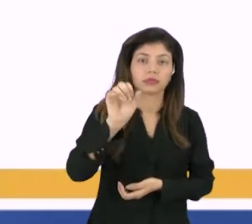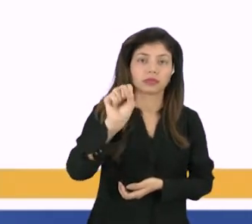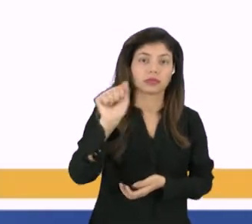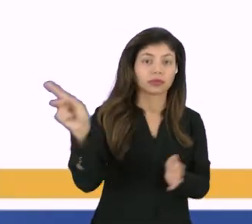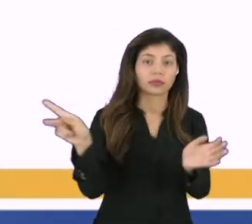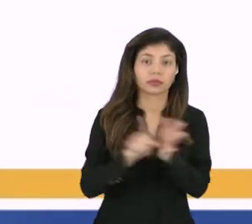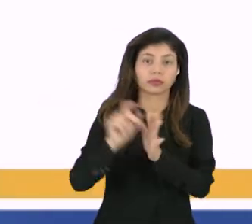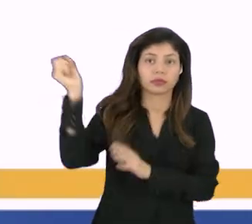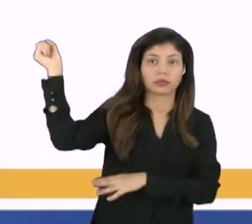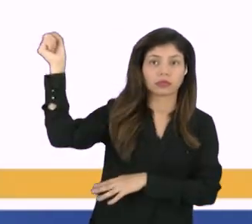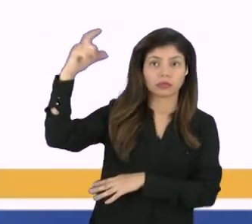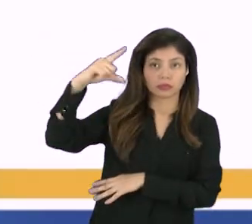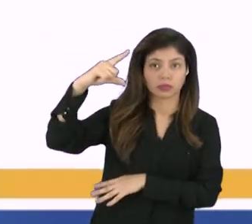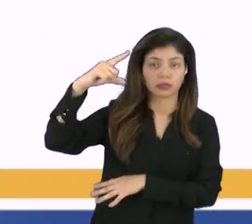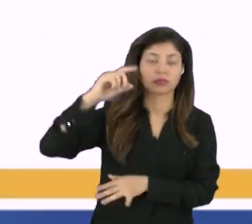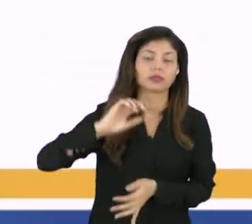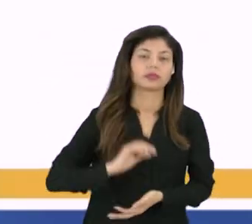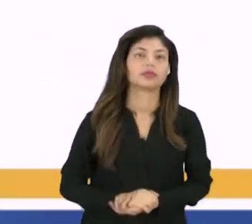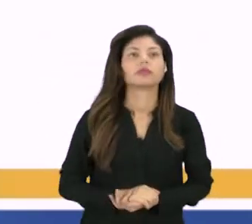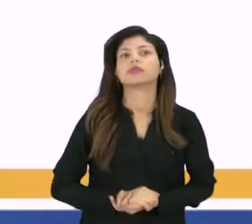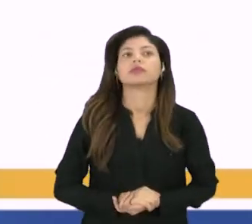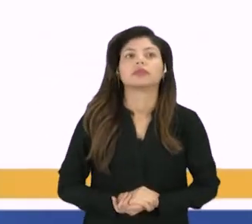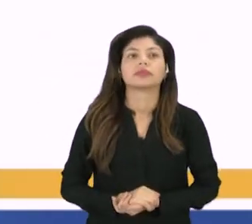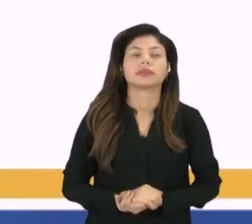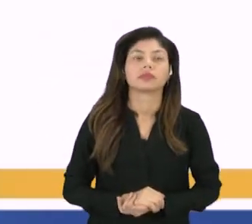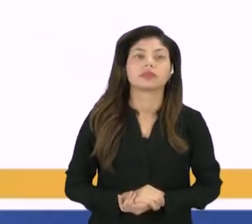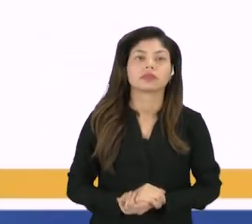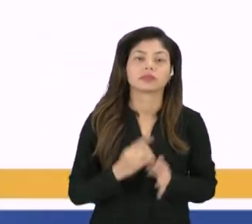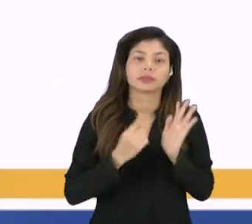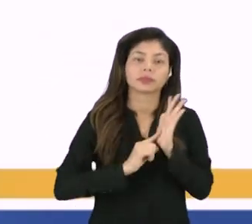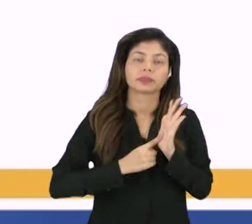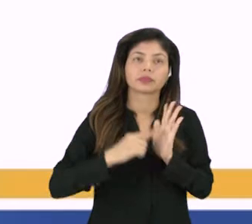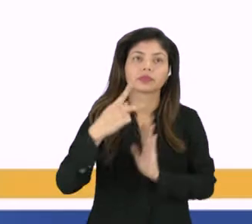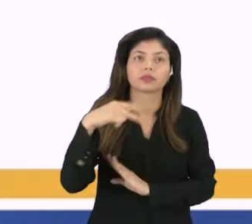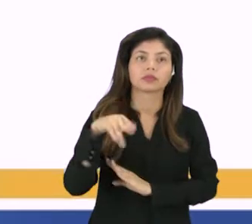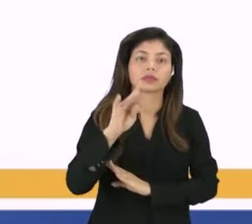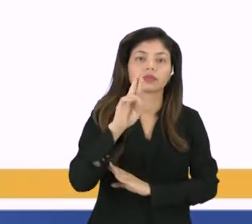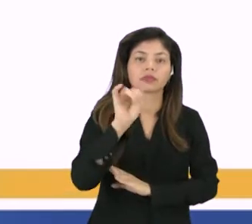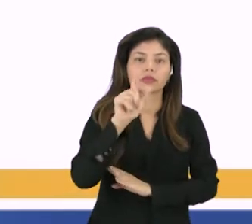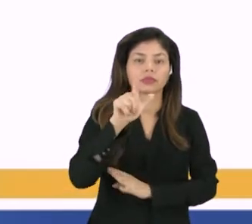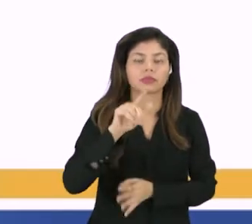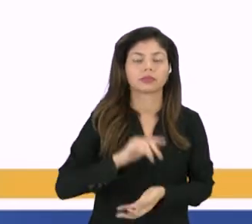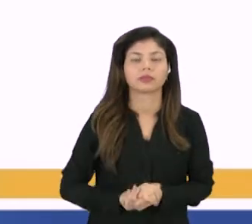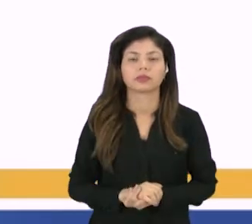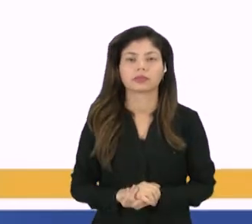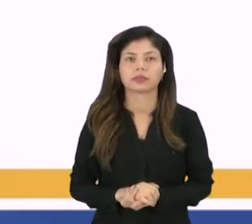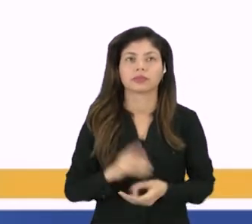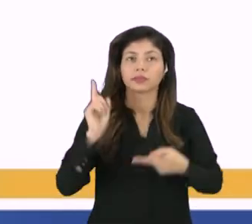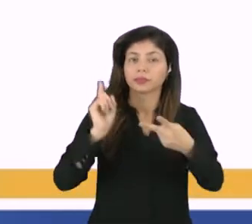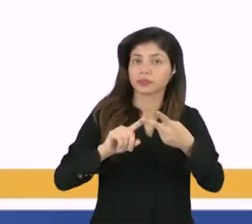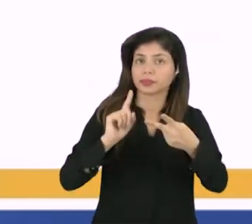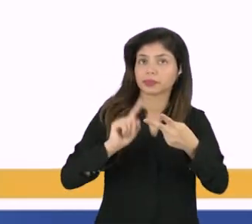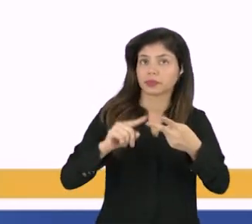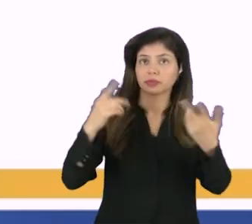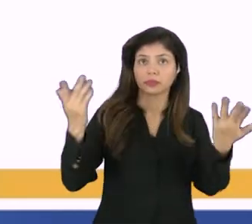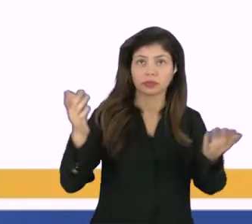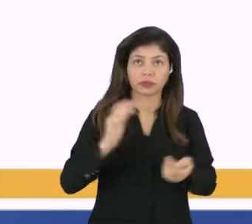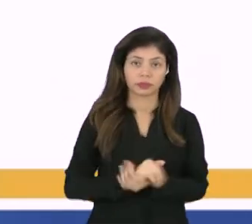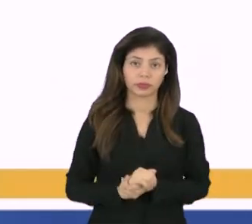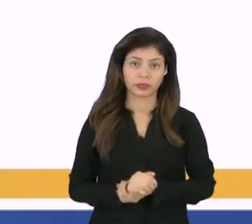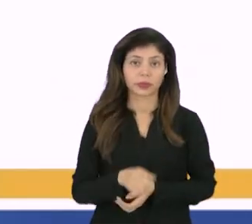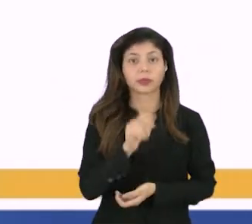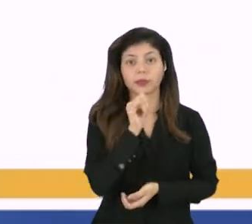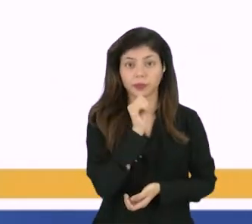próprio Sol, né? Temos aí uma fonte pontual de luz. A fonte pontual, pessoal, tá ali